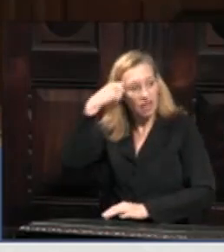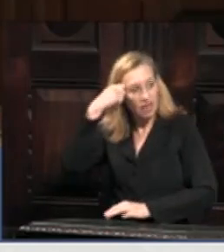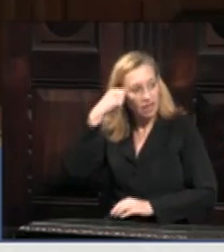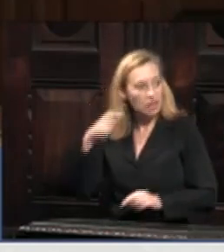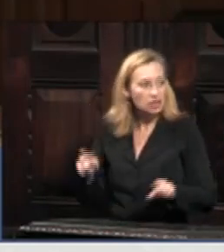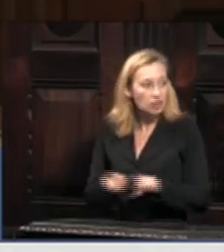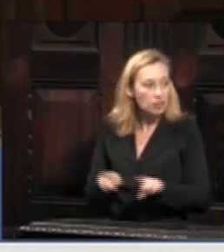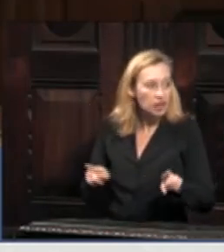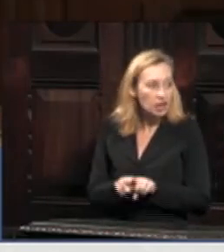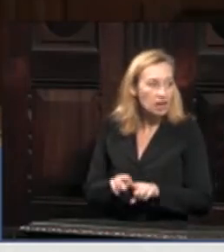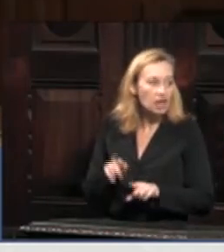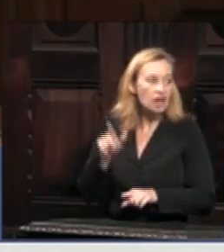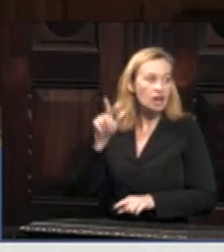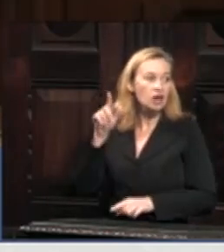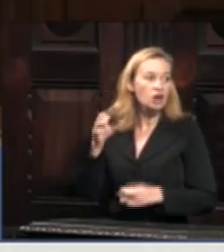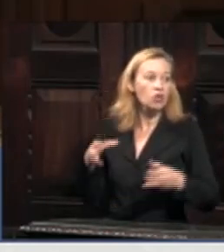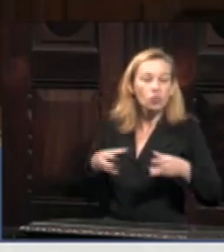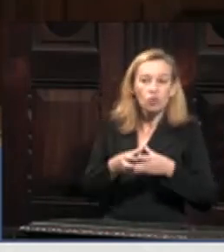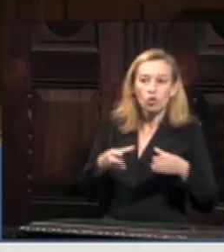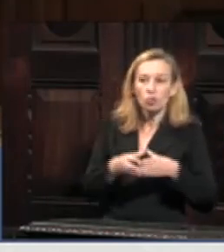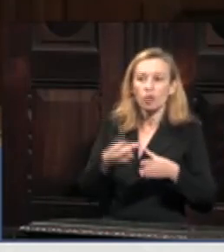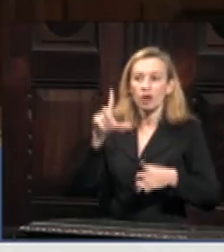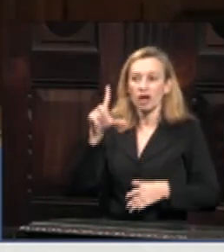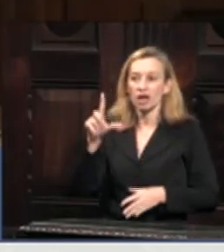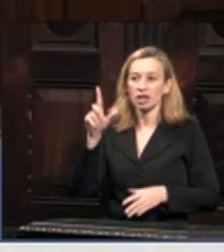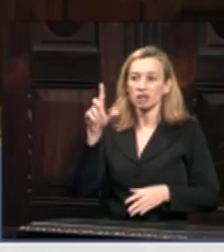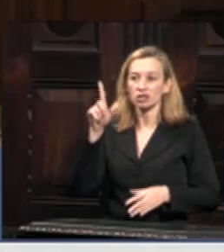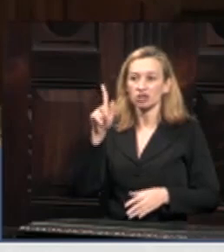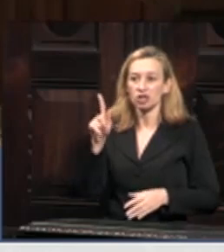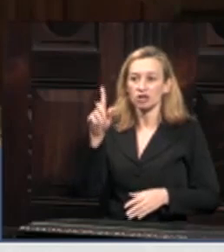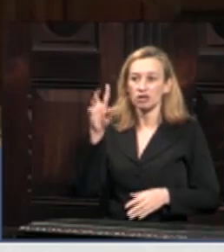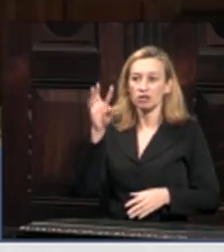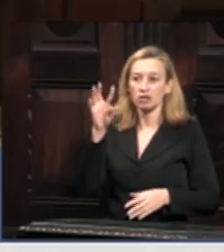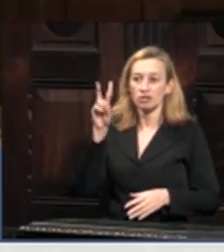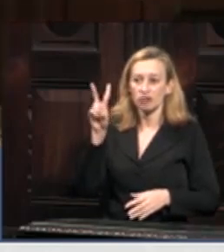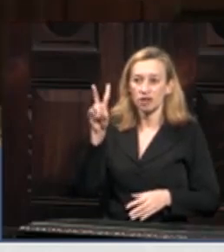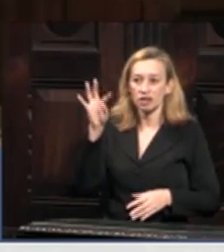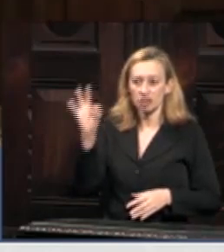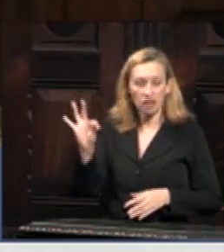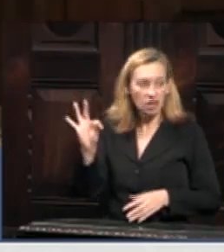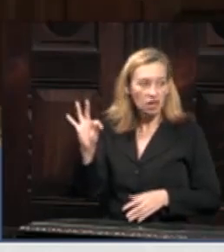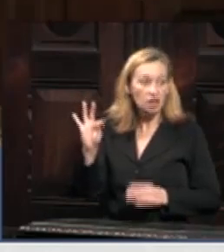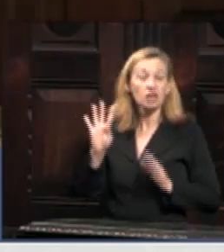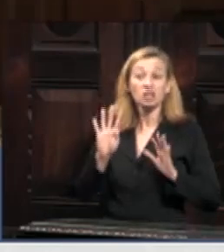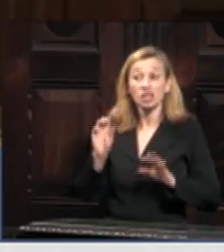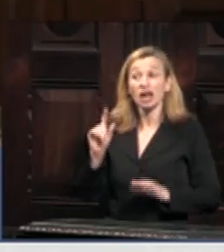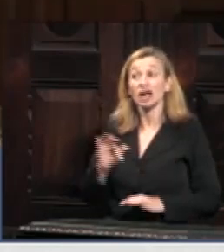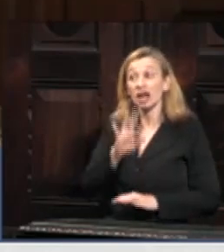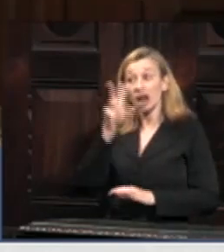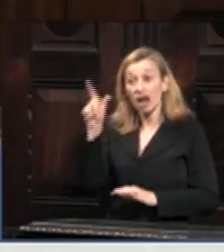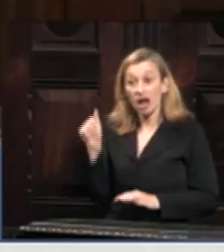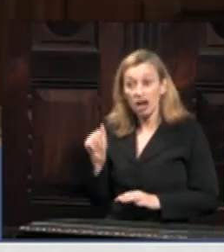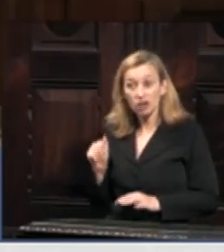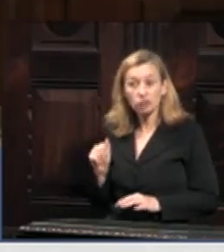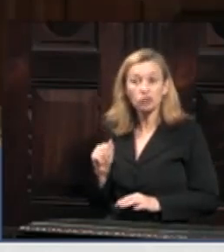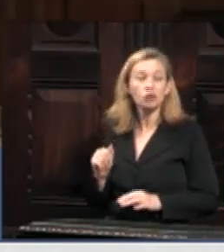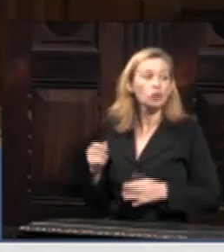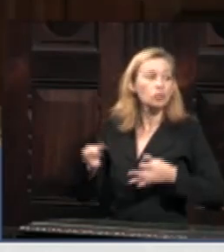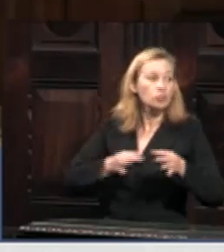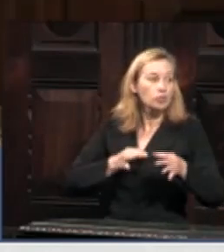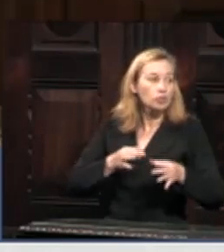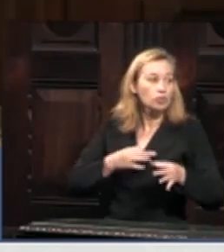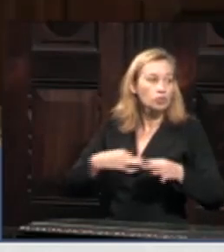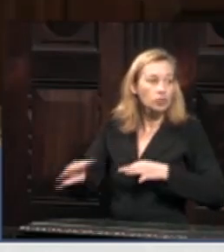de governo pode não estar escrita a frase dita por ele em entrevista, mas está claramente lá no seu programa de governo